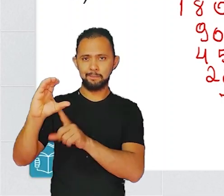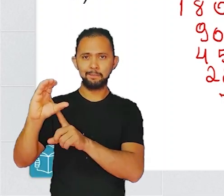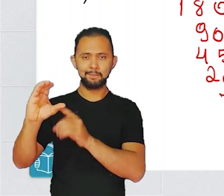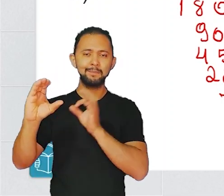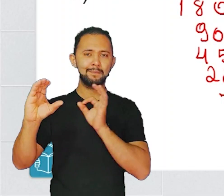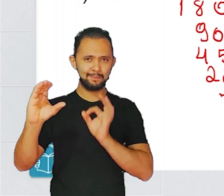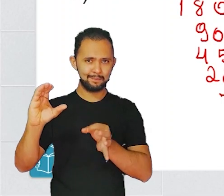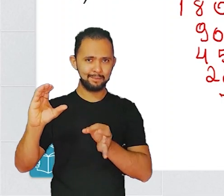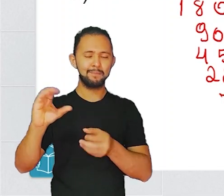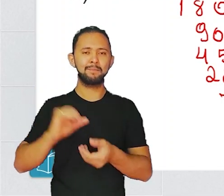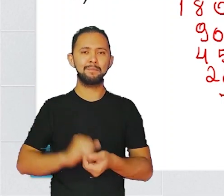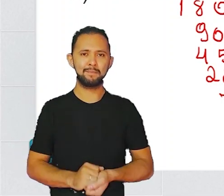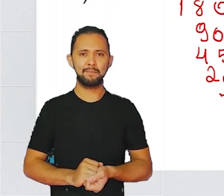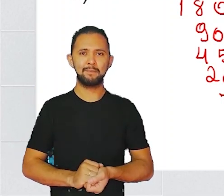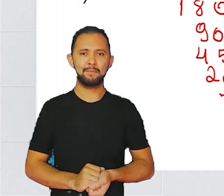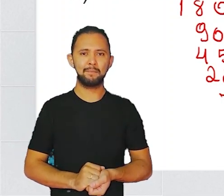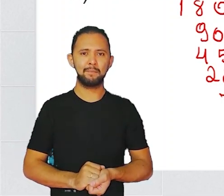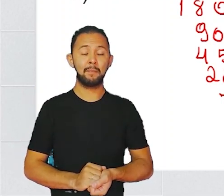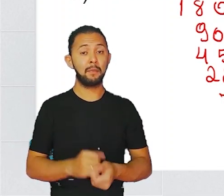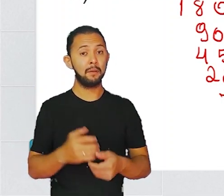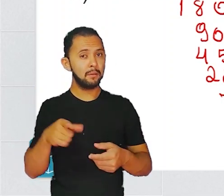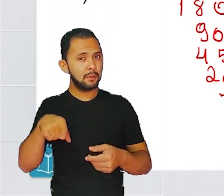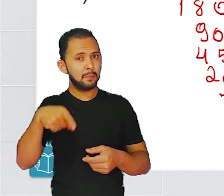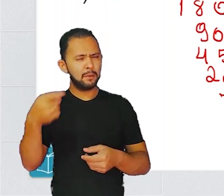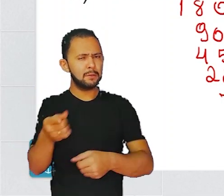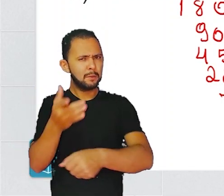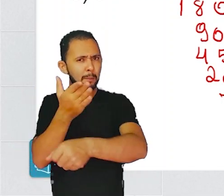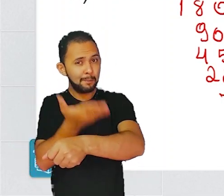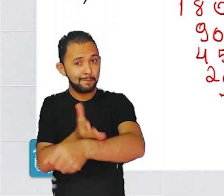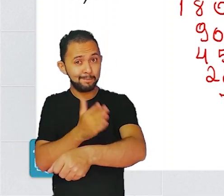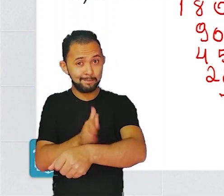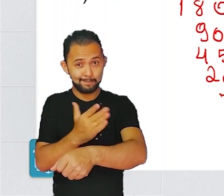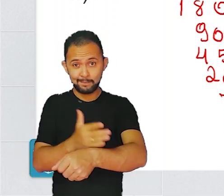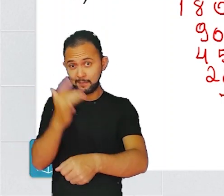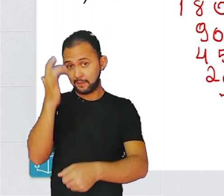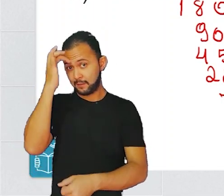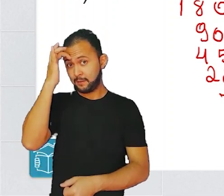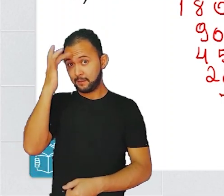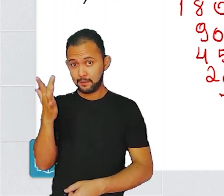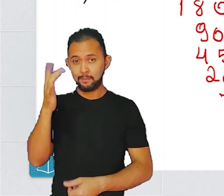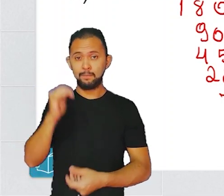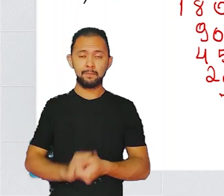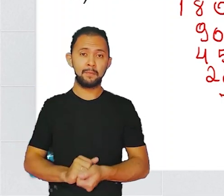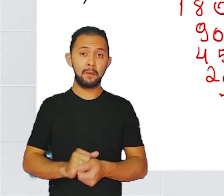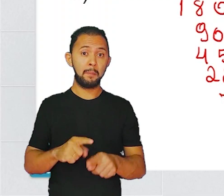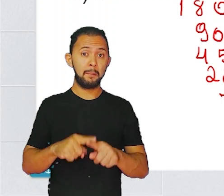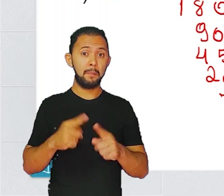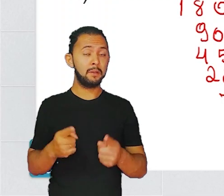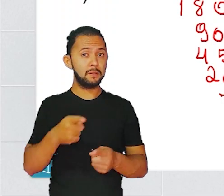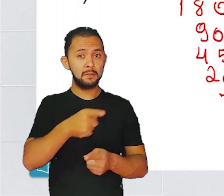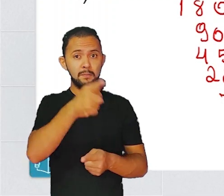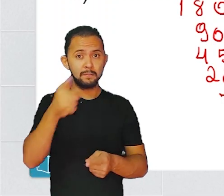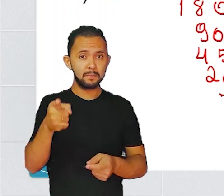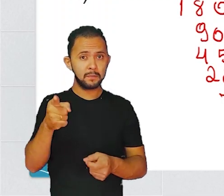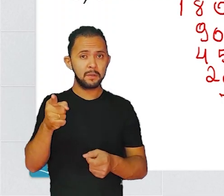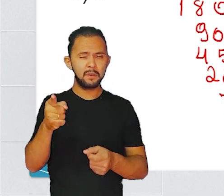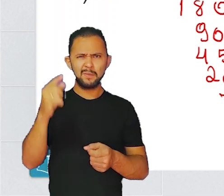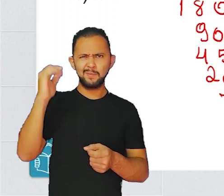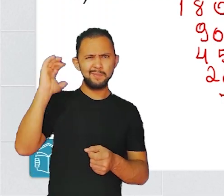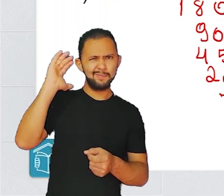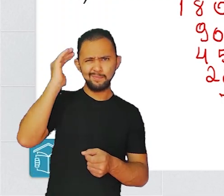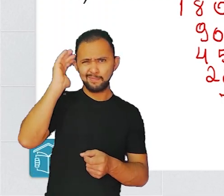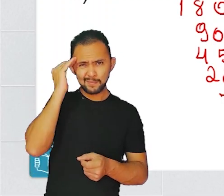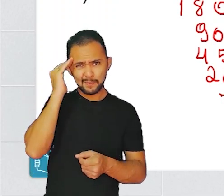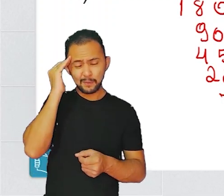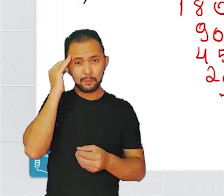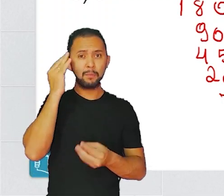estava fácil, né? Depois que você treina isso aqui, fica fácil demais. Agora é o seguinte, para você que não entendeu, o que é que você tem que fazer,